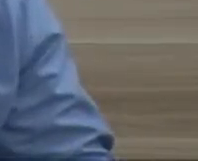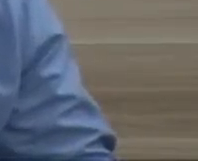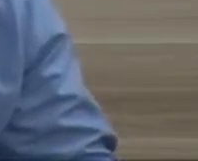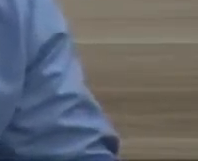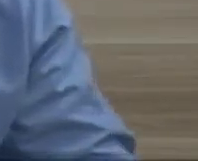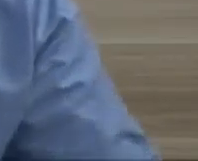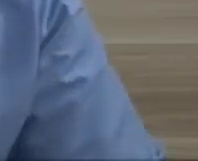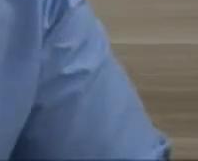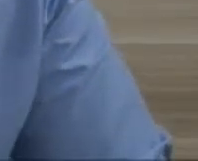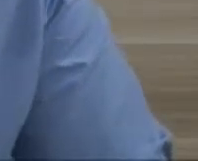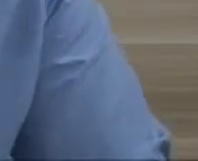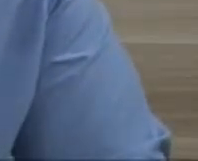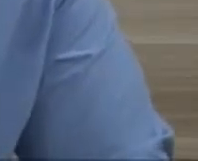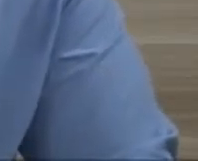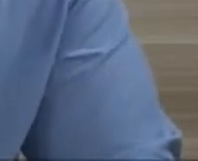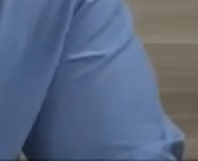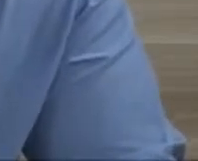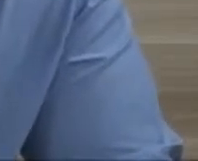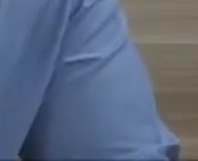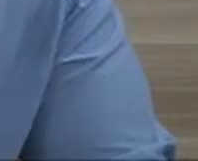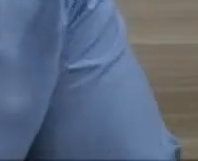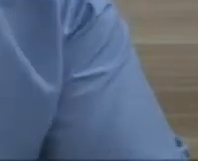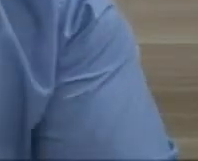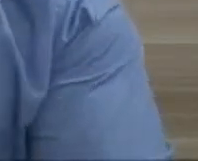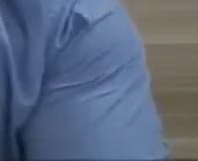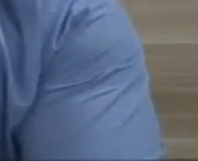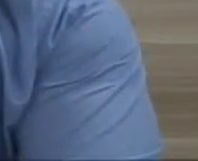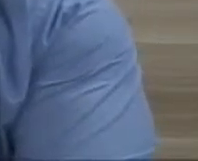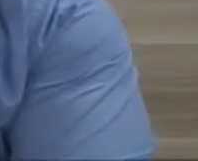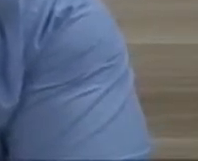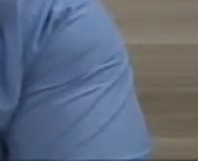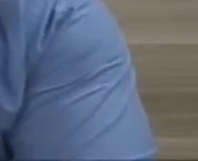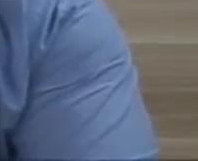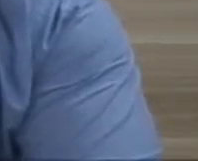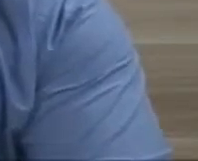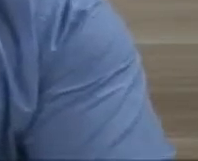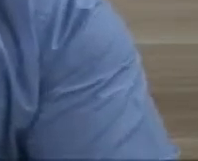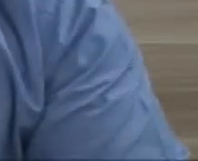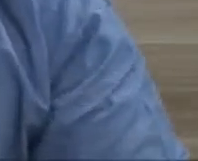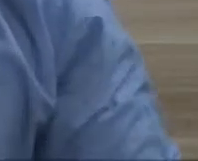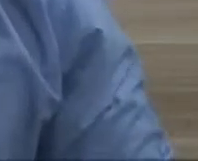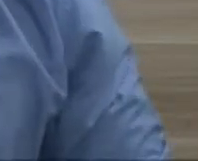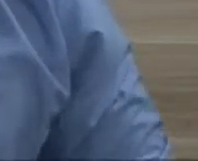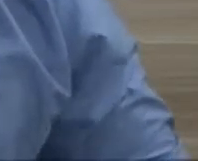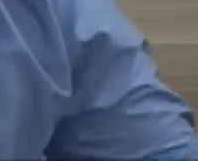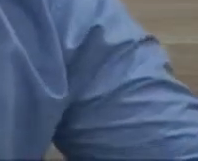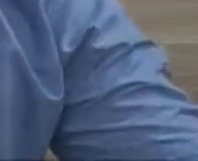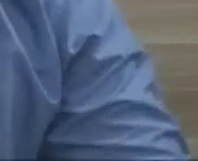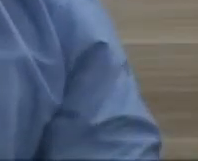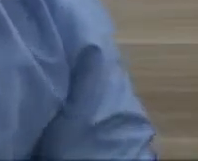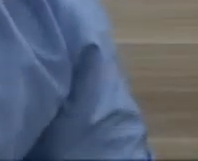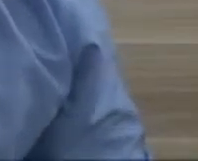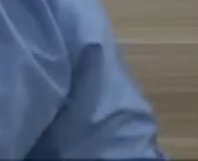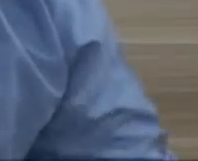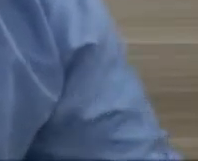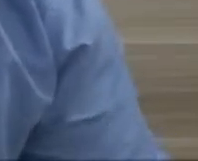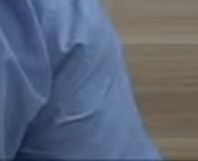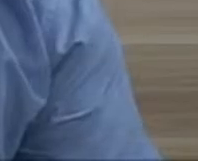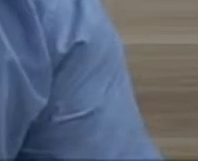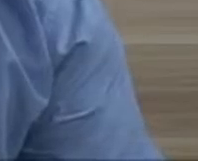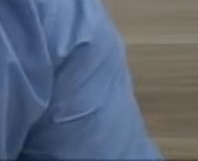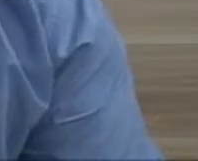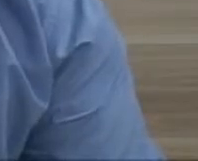convite aos representantes do executivo para estarem presentes, mas infelizmente, como a